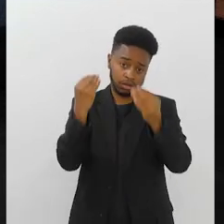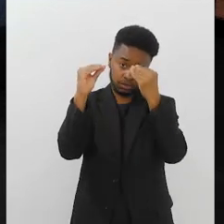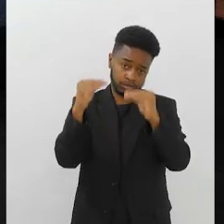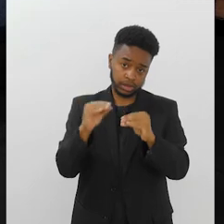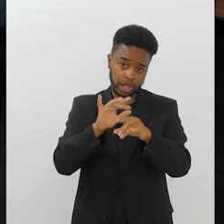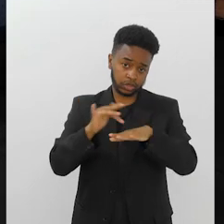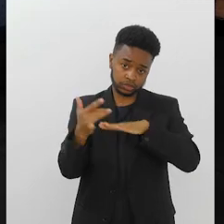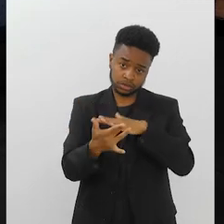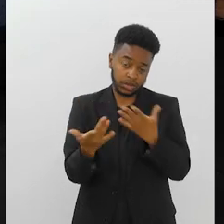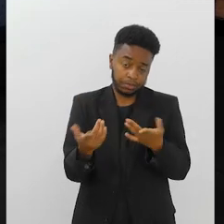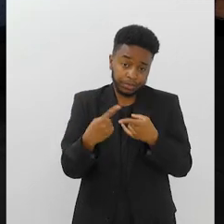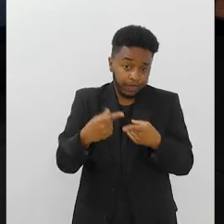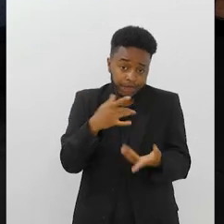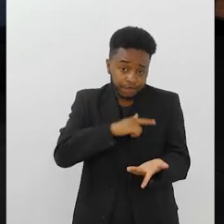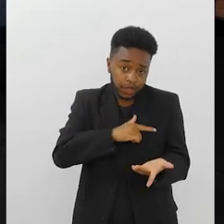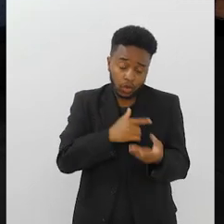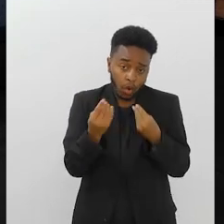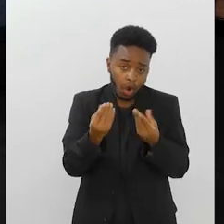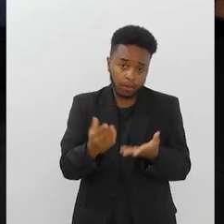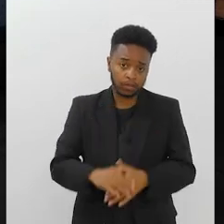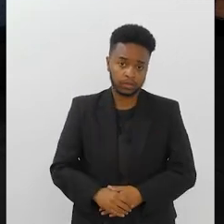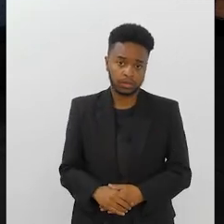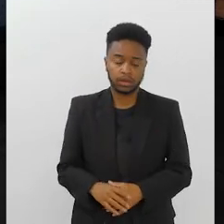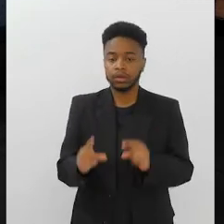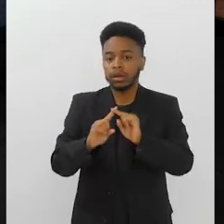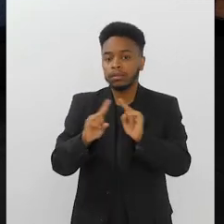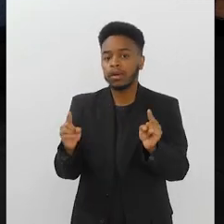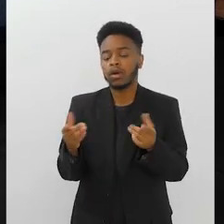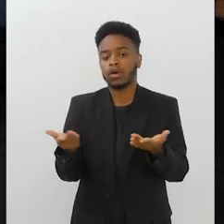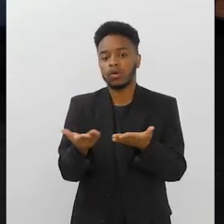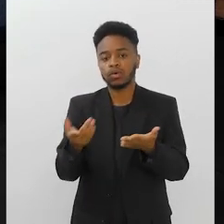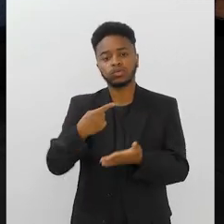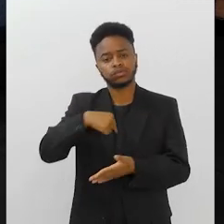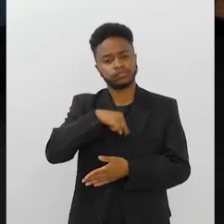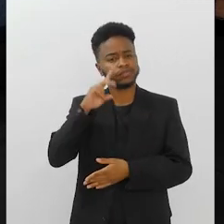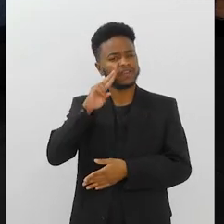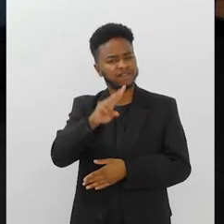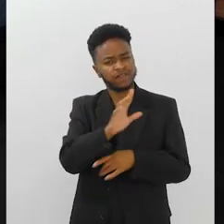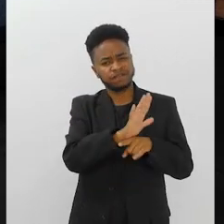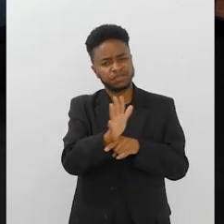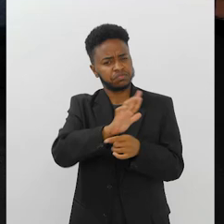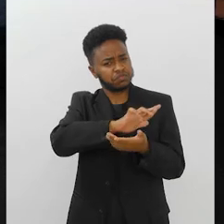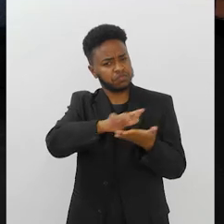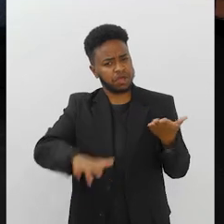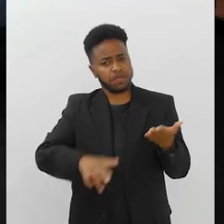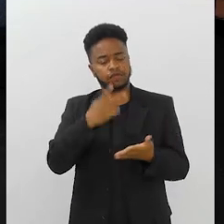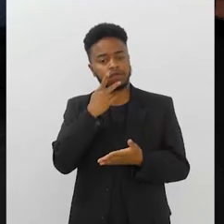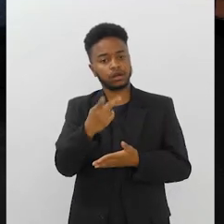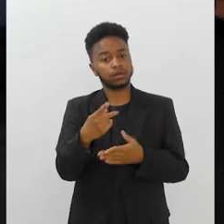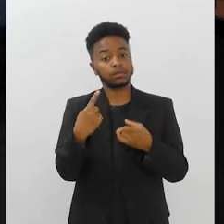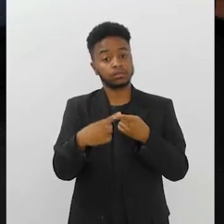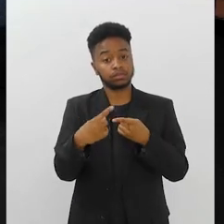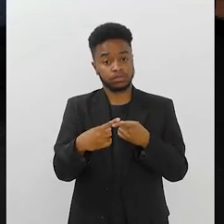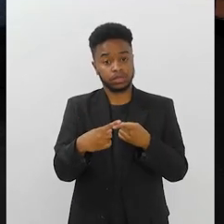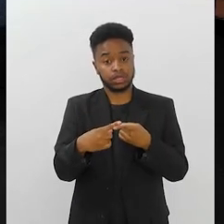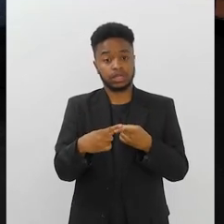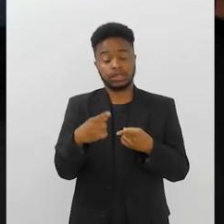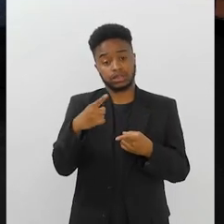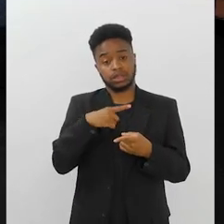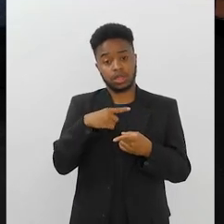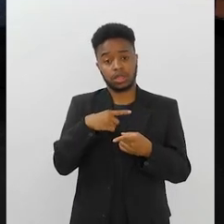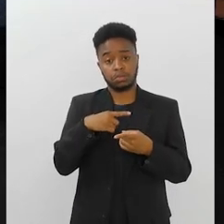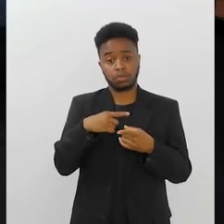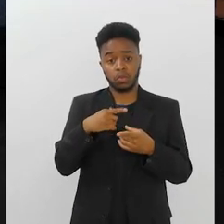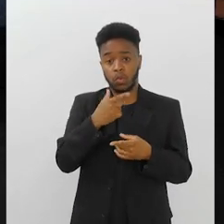né porque ficou feio o negócio mas hoje você vê vários vídeos assim sim aonde você